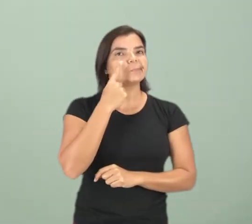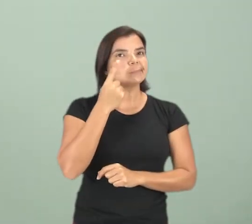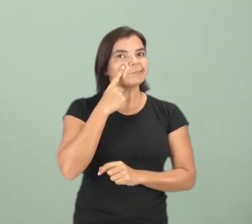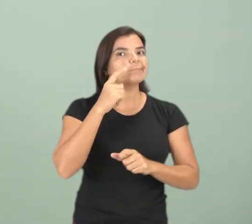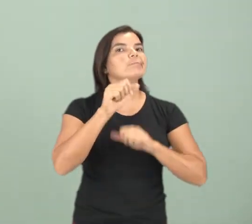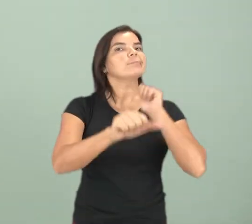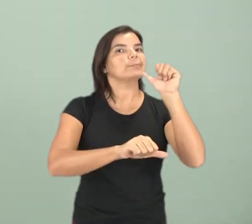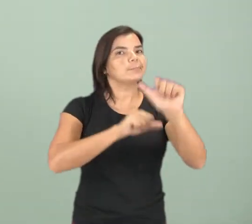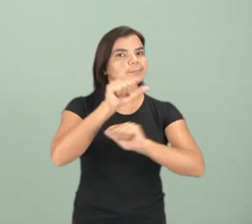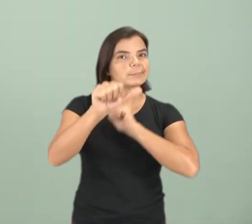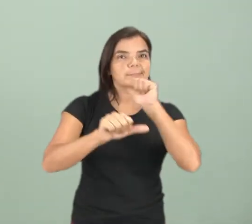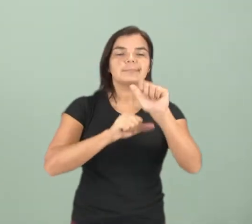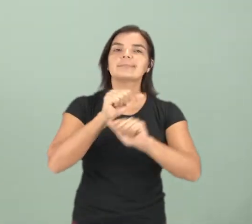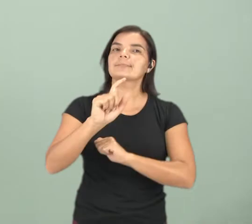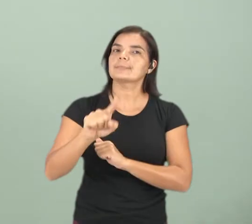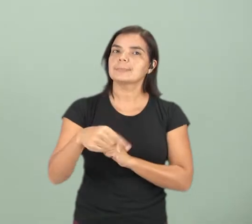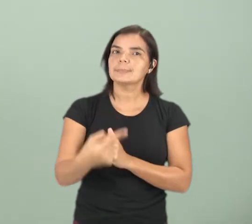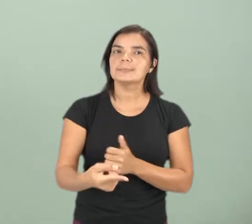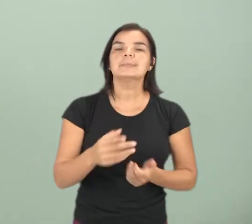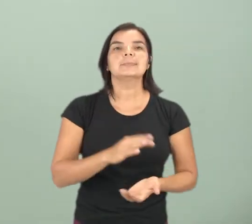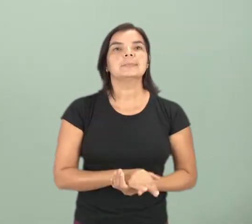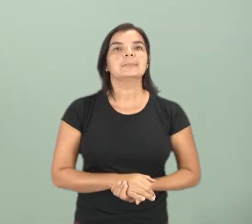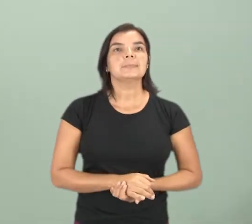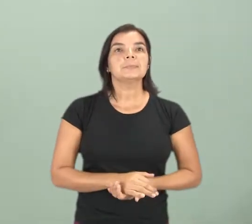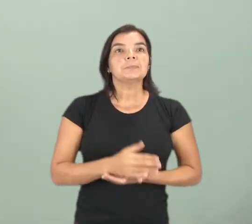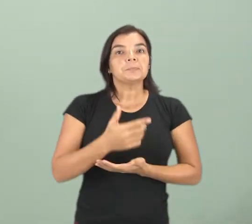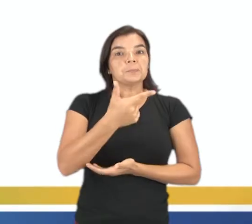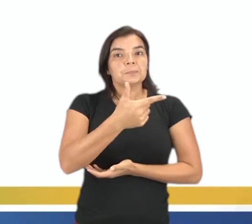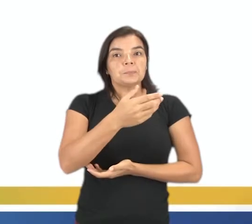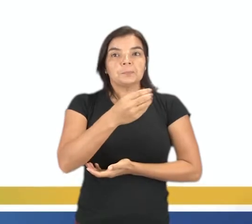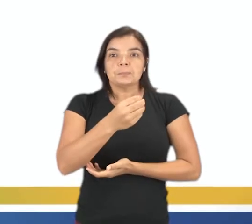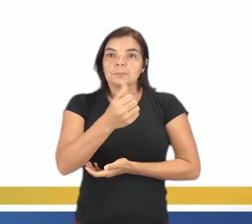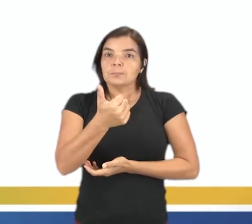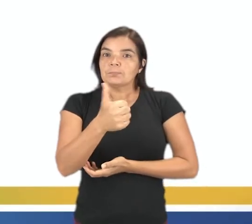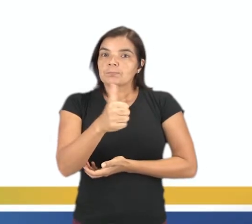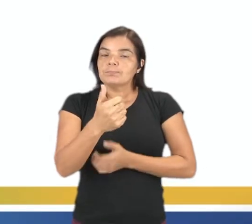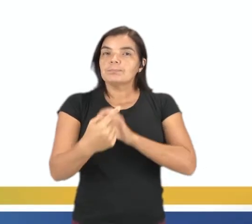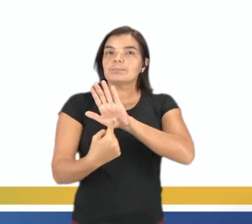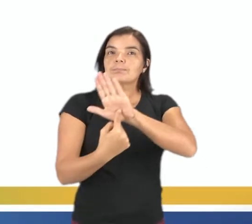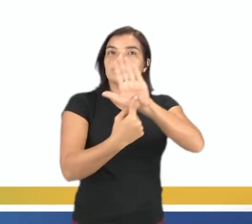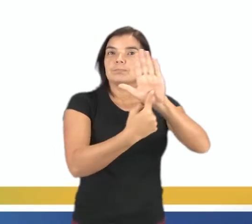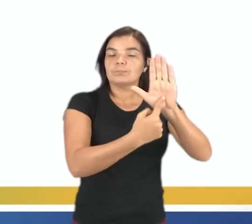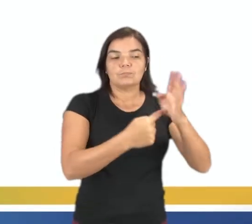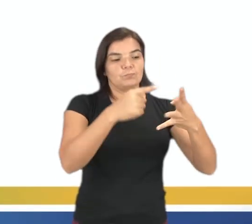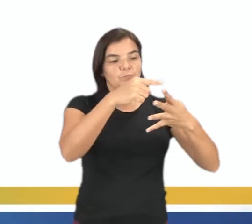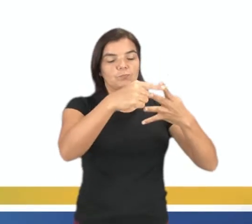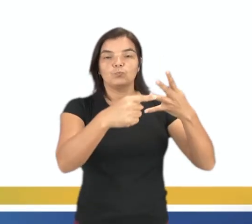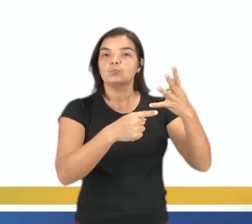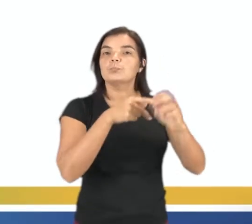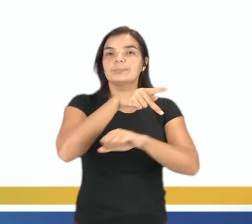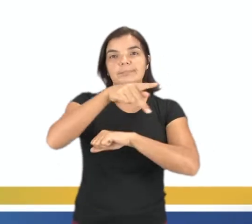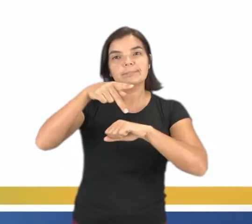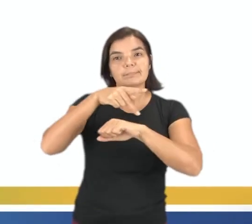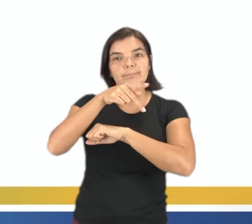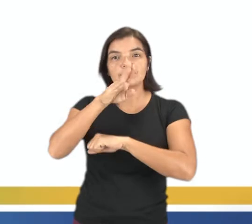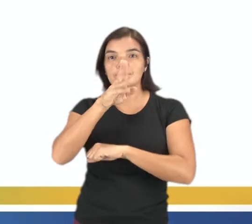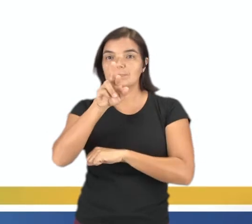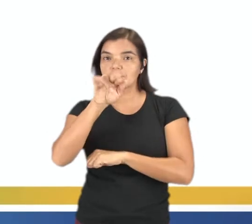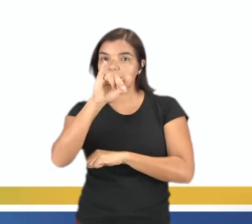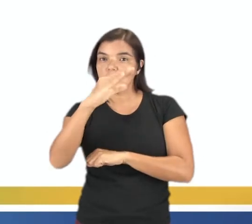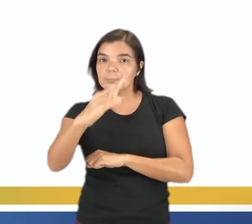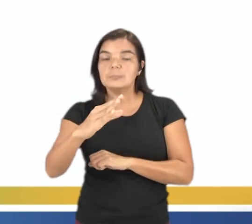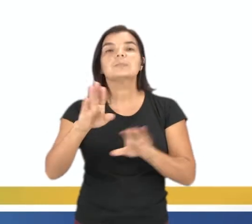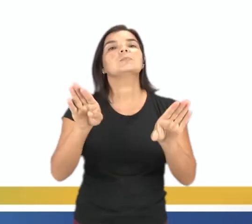que houve uma modificação depois. Em 2011, representantes dos 4 países, aqueles que acabamos de